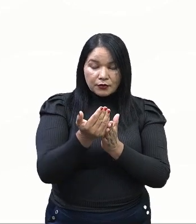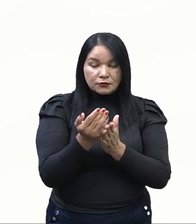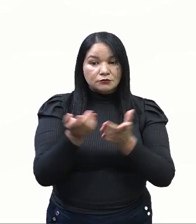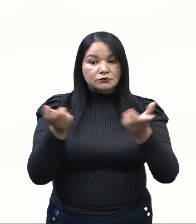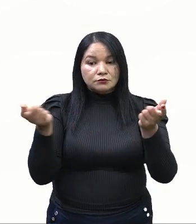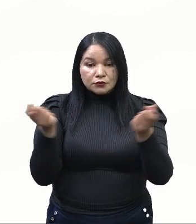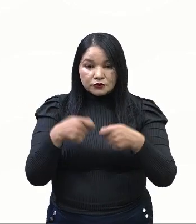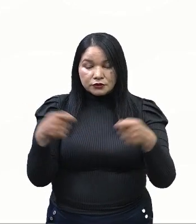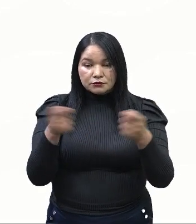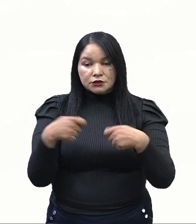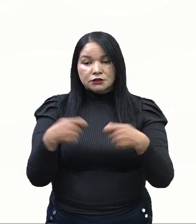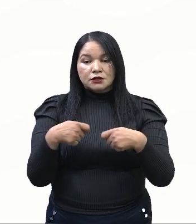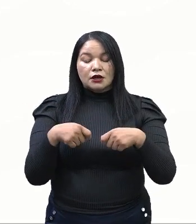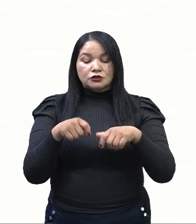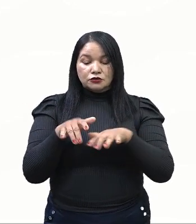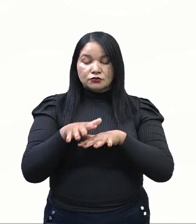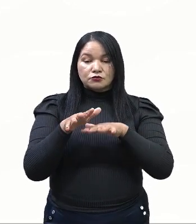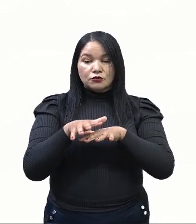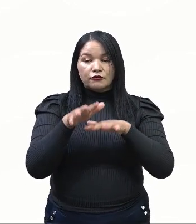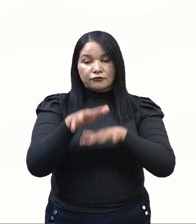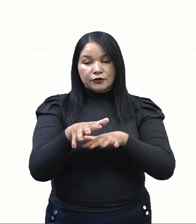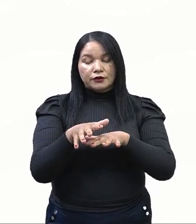possibilidade desses movimentos